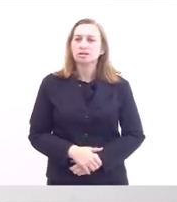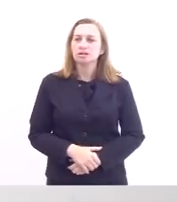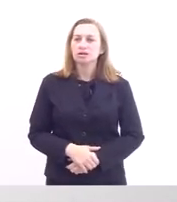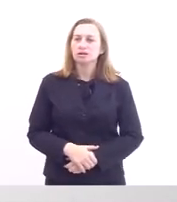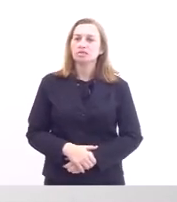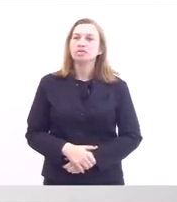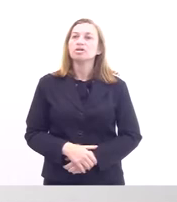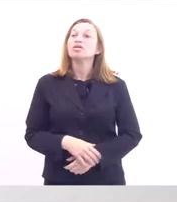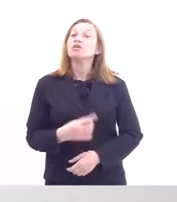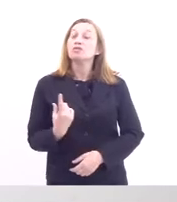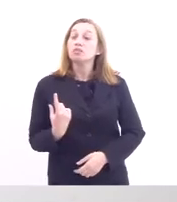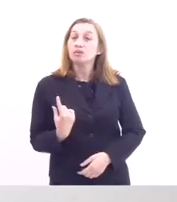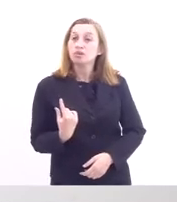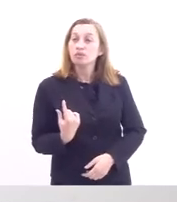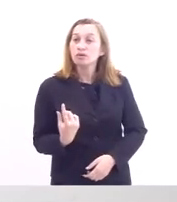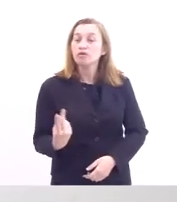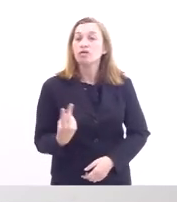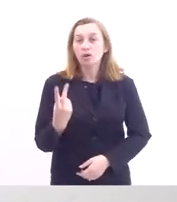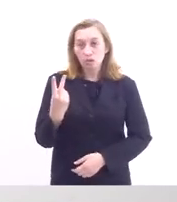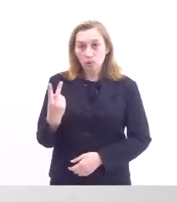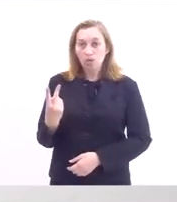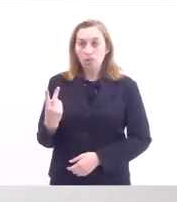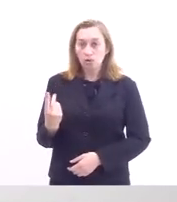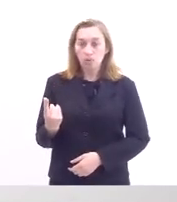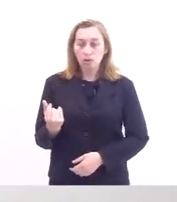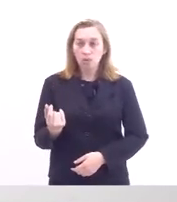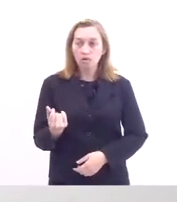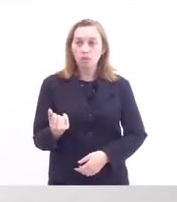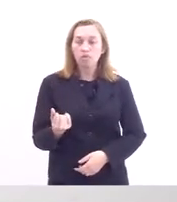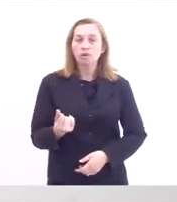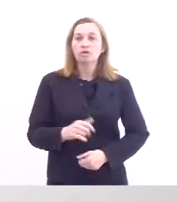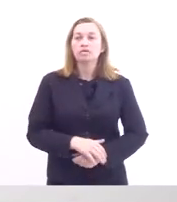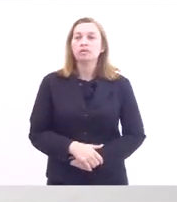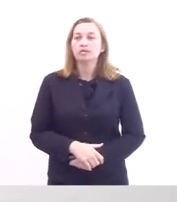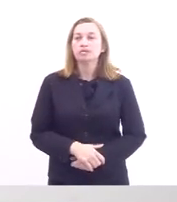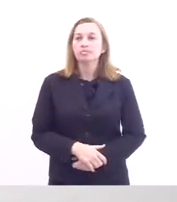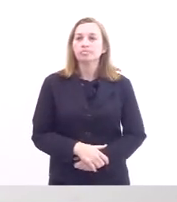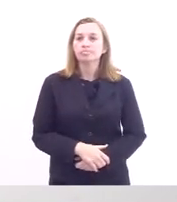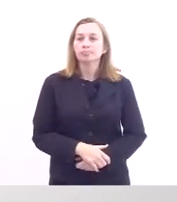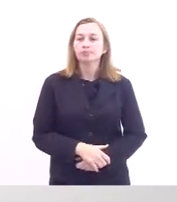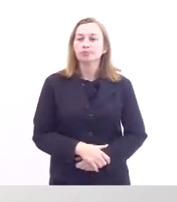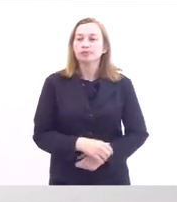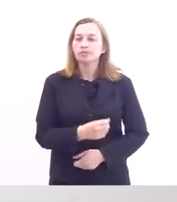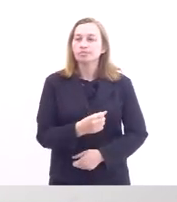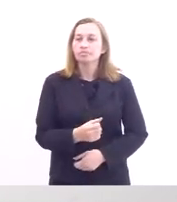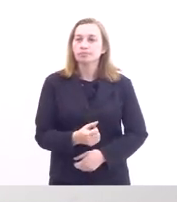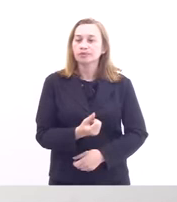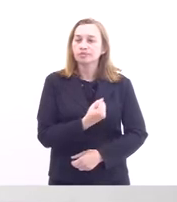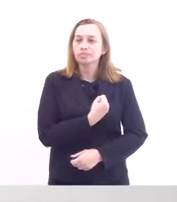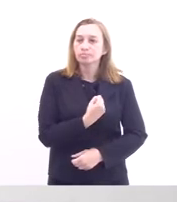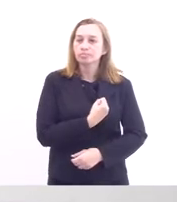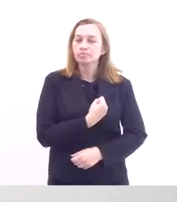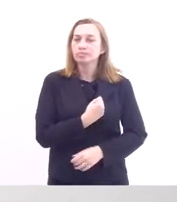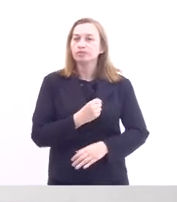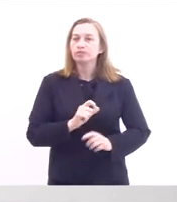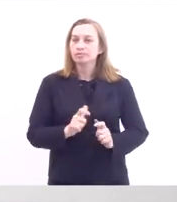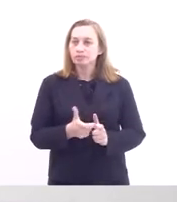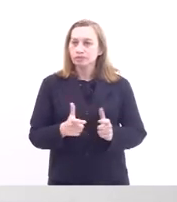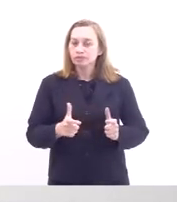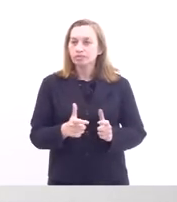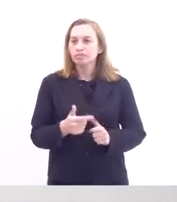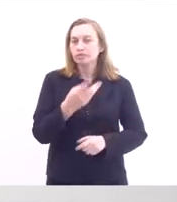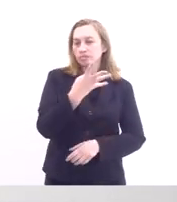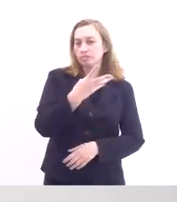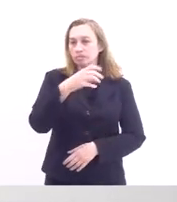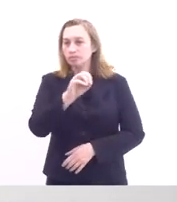os principais valores que resultaram nesse aumento, nessa variação de